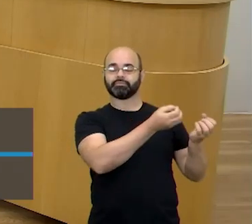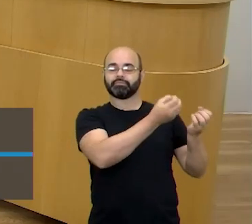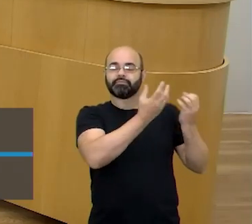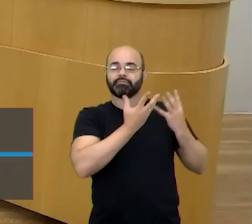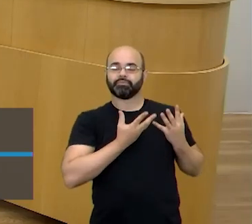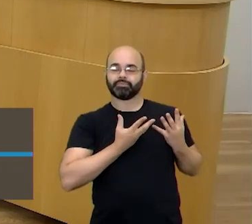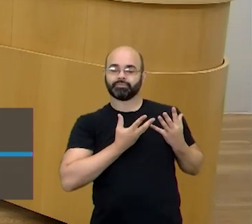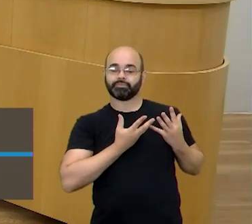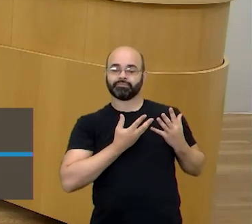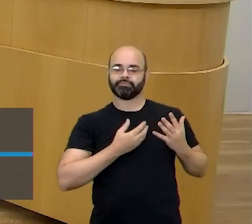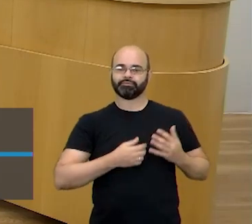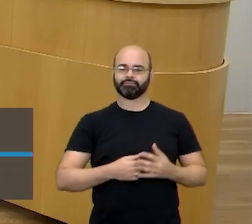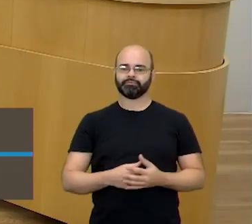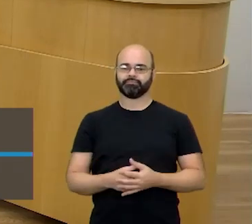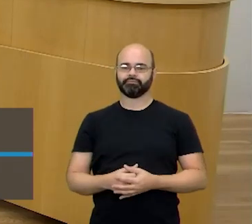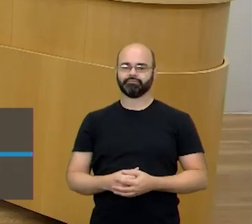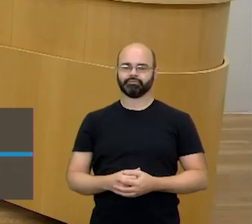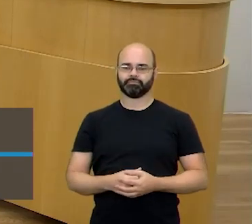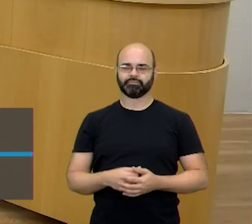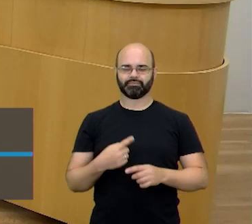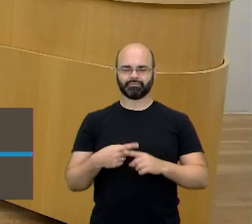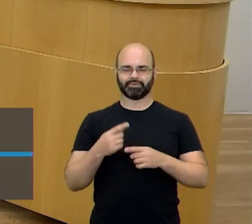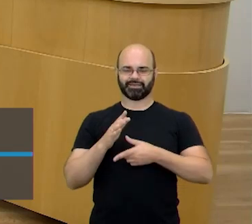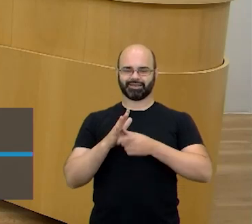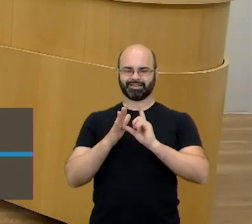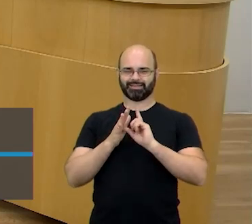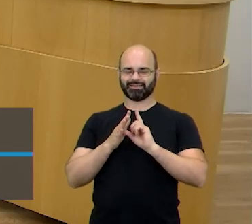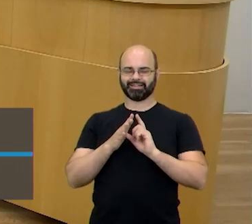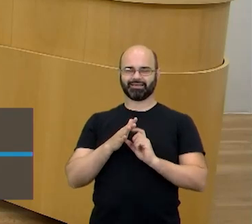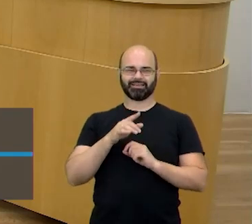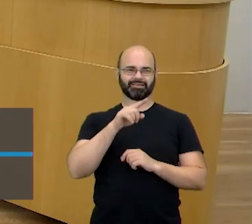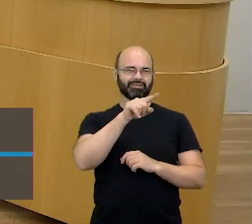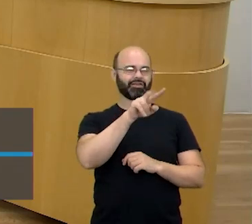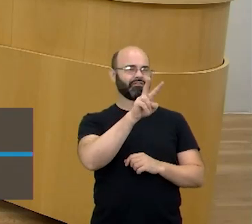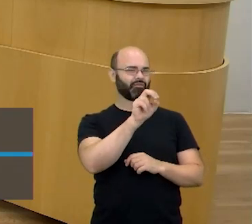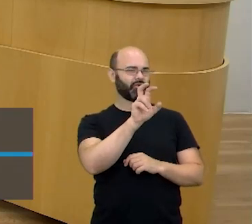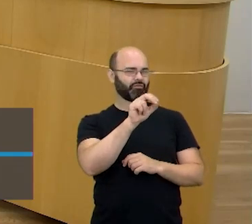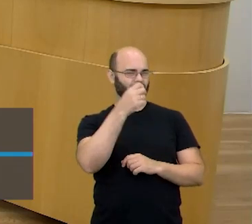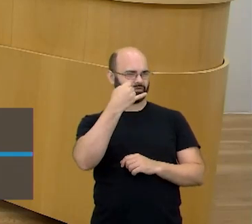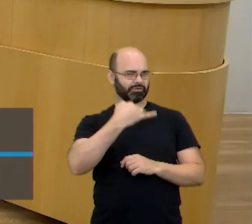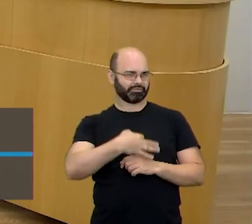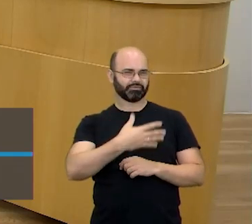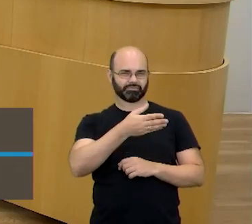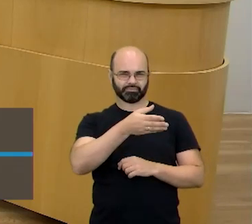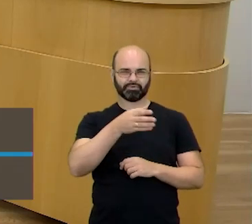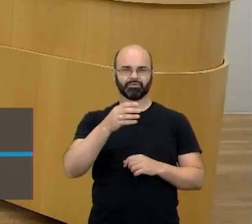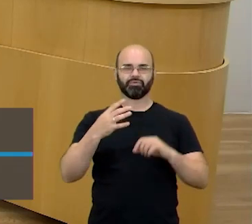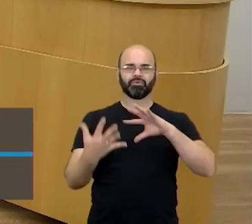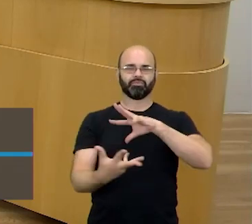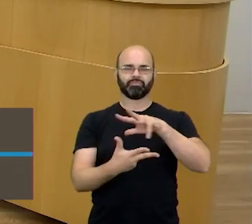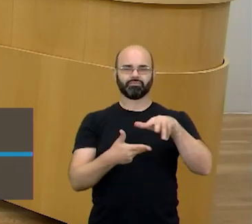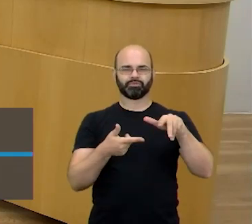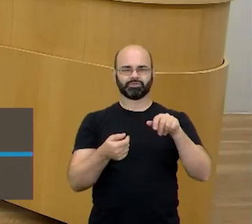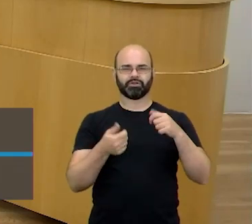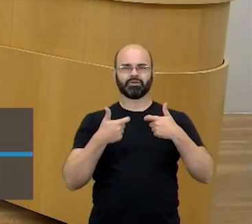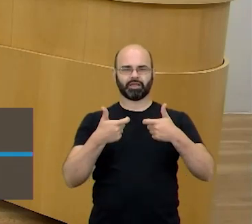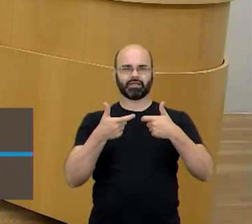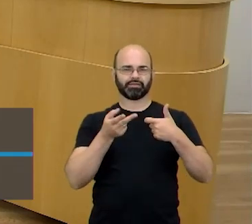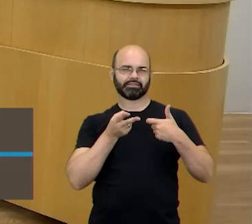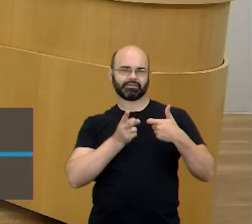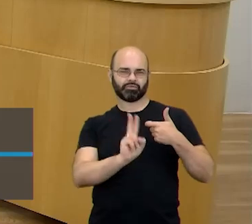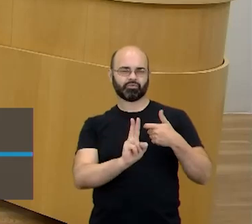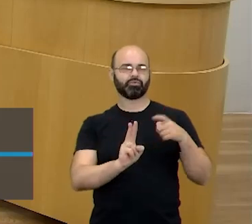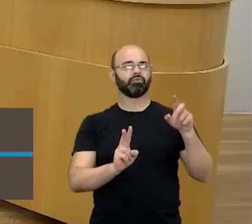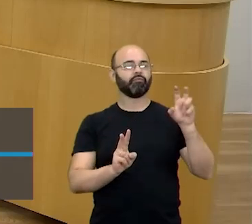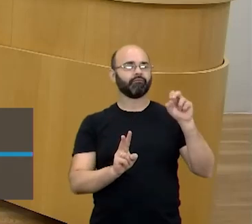Que nem quando você falou do seu avô relacionado à Segunda Guerra Mundial, e aquilo deve ter trazido para ele